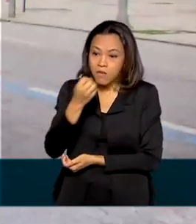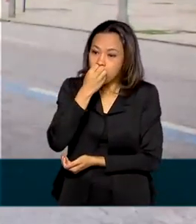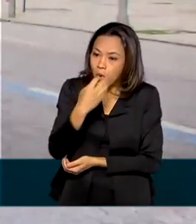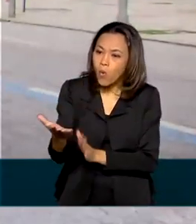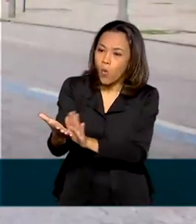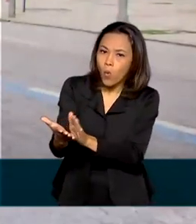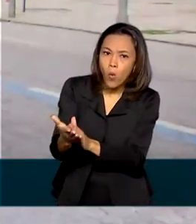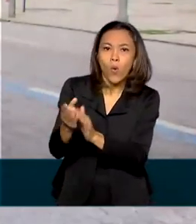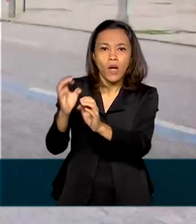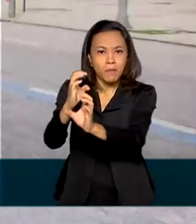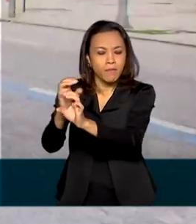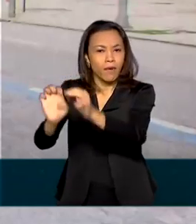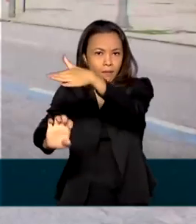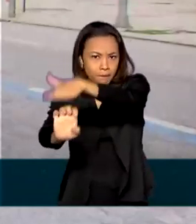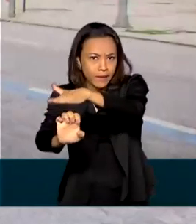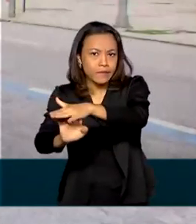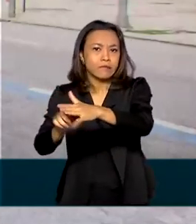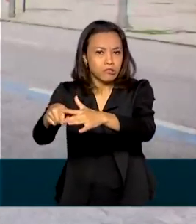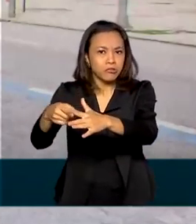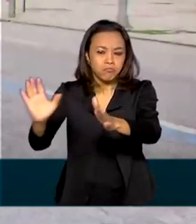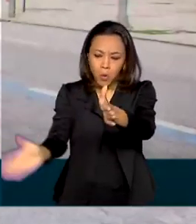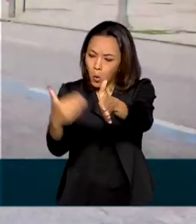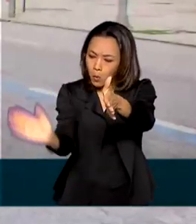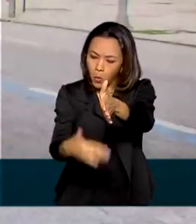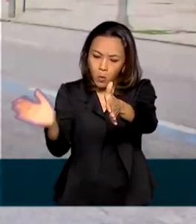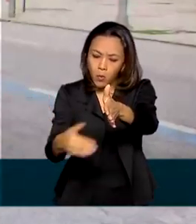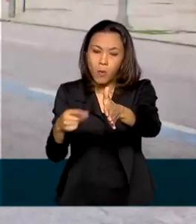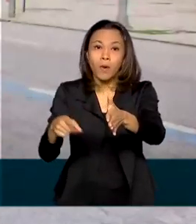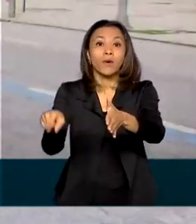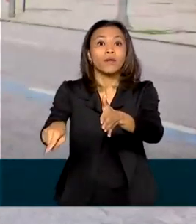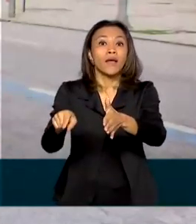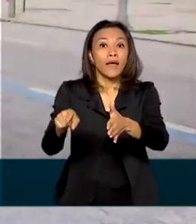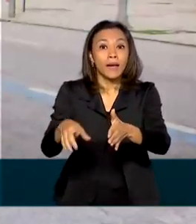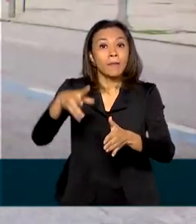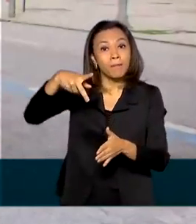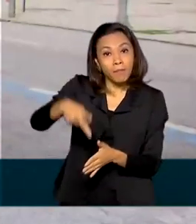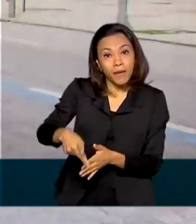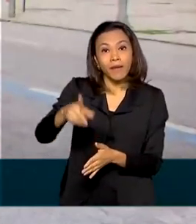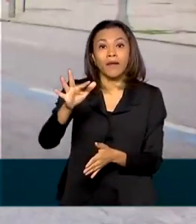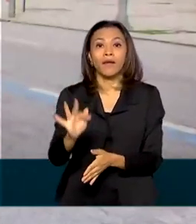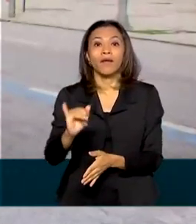de fabricação. Todas as empresas requisitadas pela Pfizer envolvidas